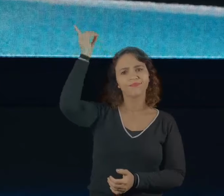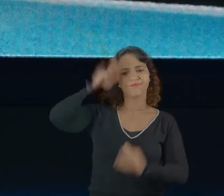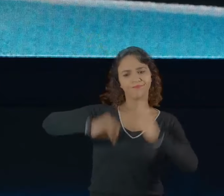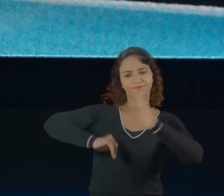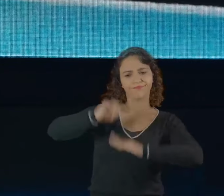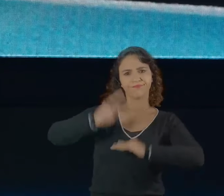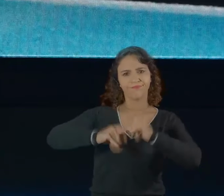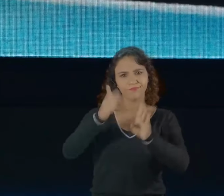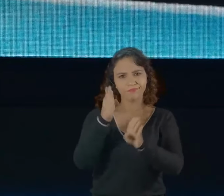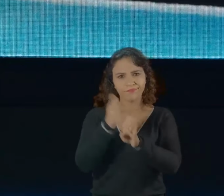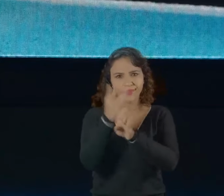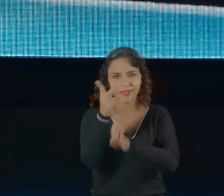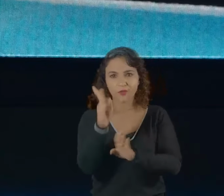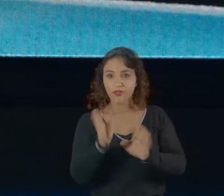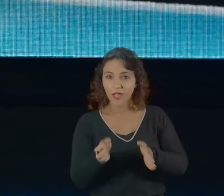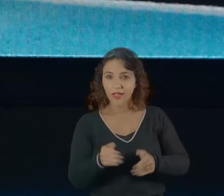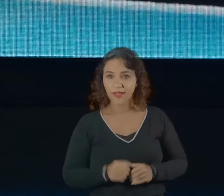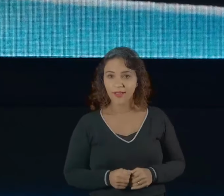Você já descobriu a sua?